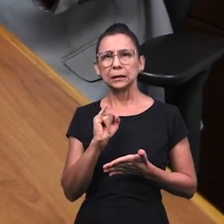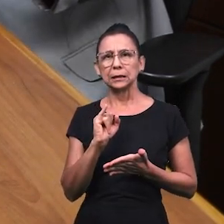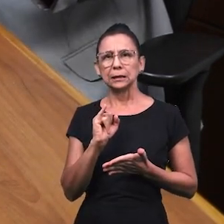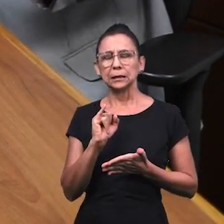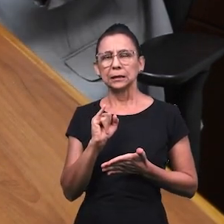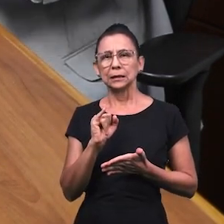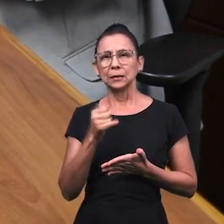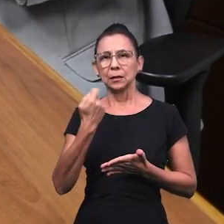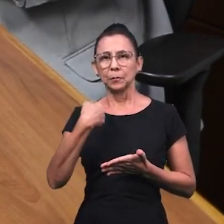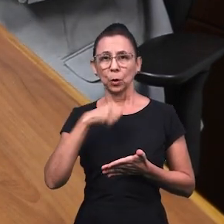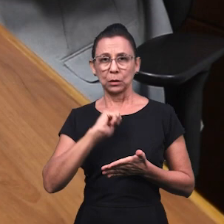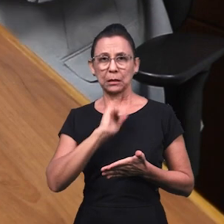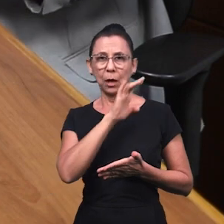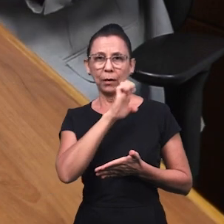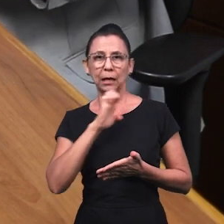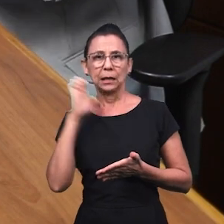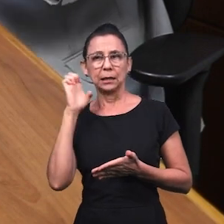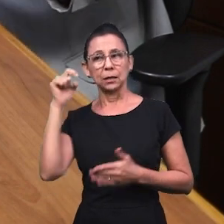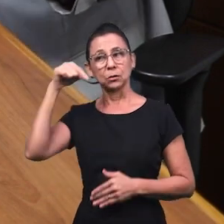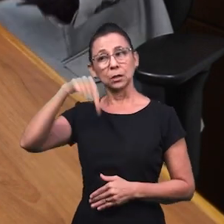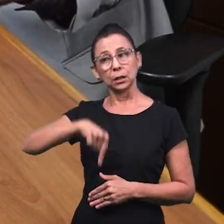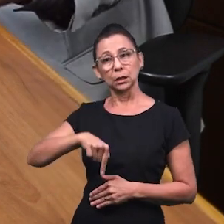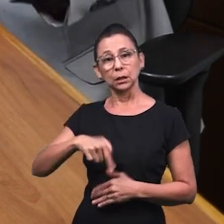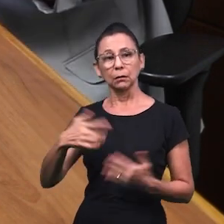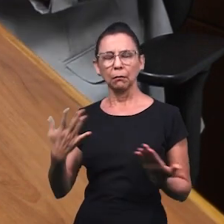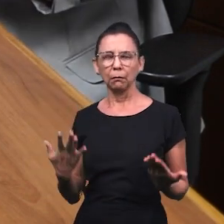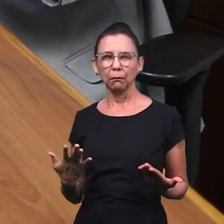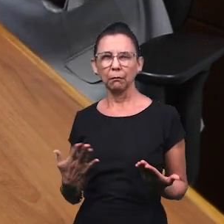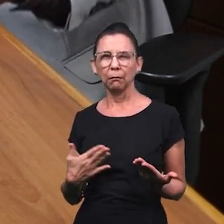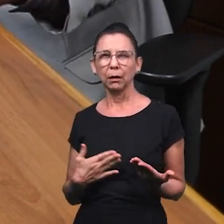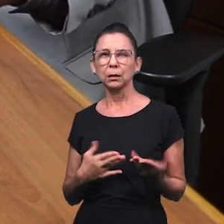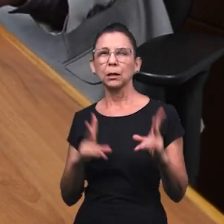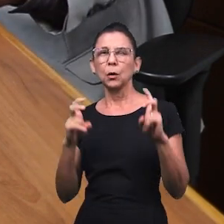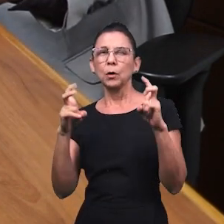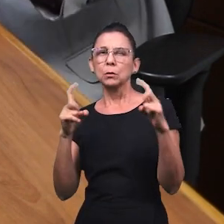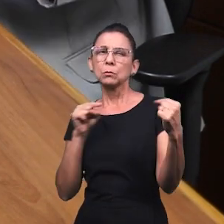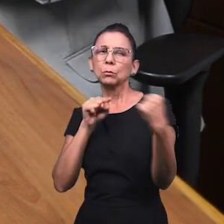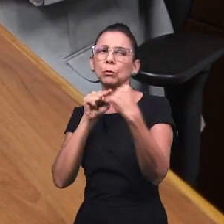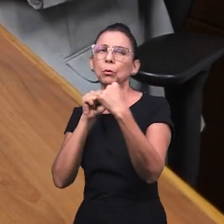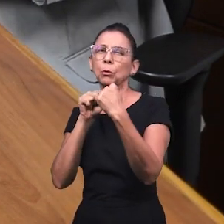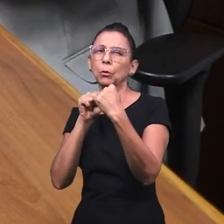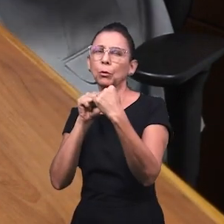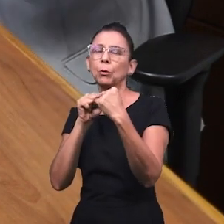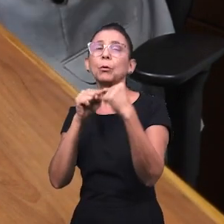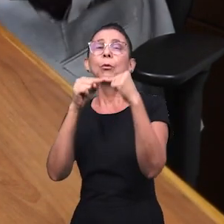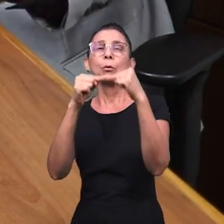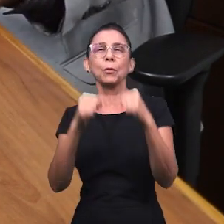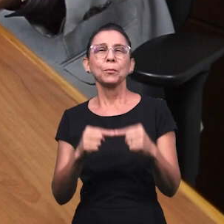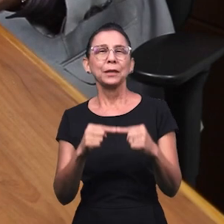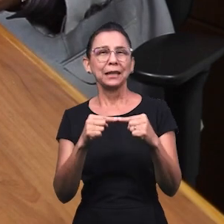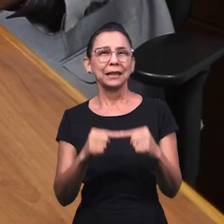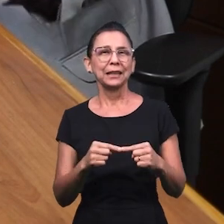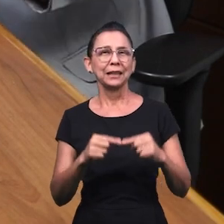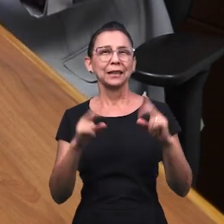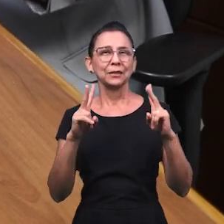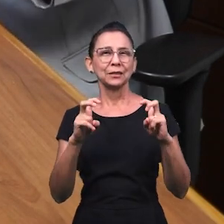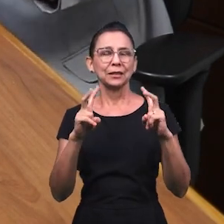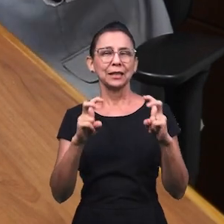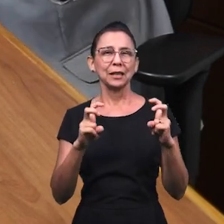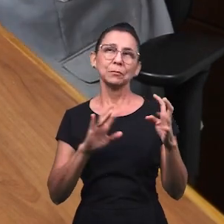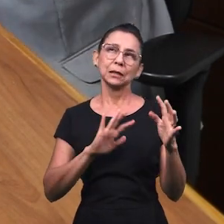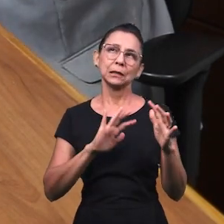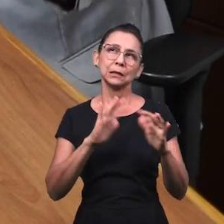que a gente vai abordar é um assunto vinculado a esse tema, o tema da surdez, o tema da interpretação de Libras, enfim, alguma